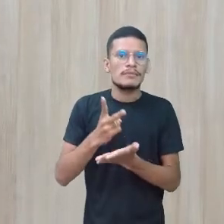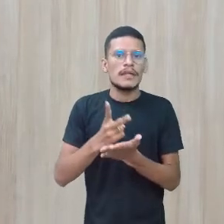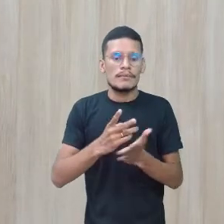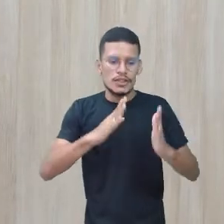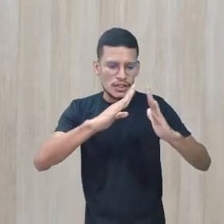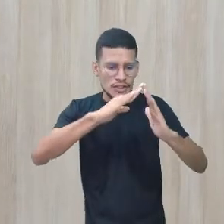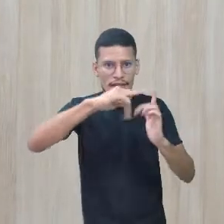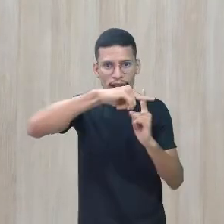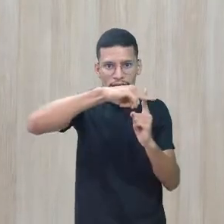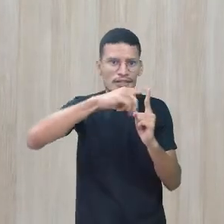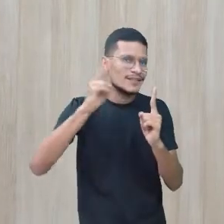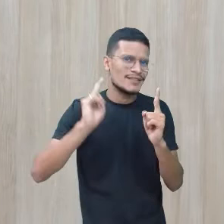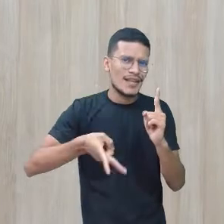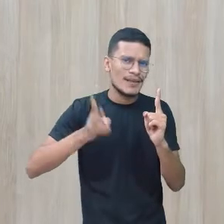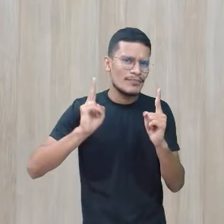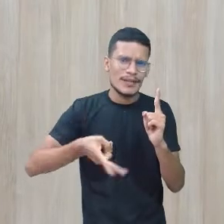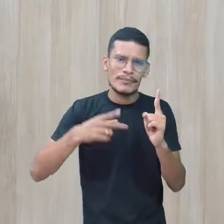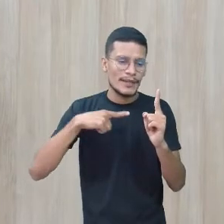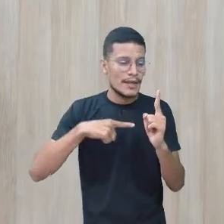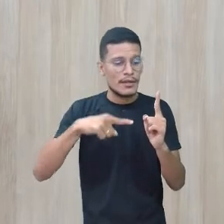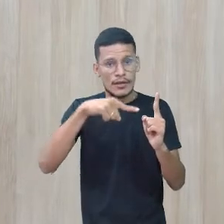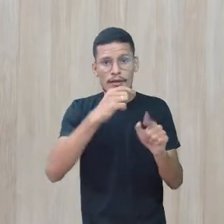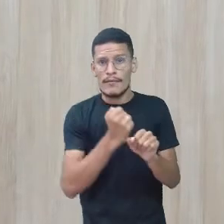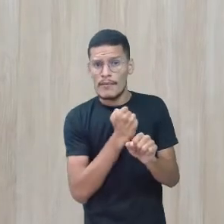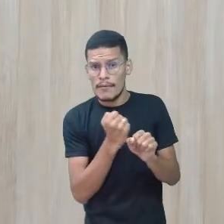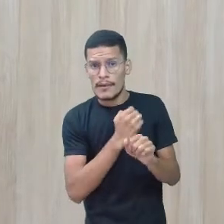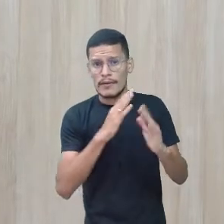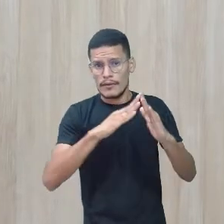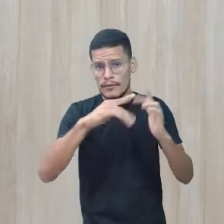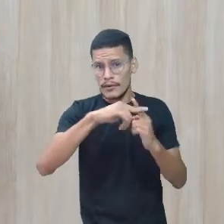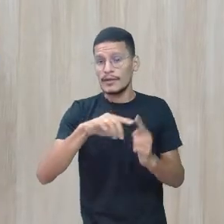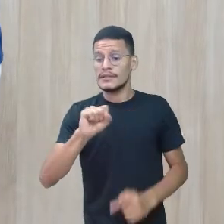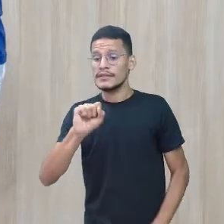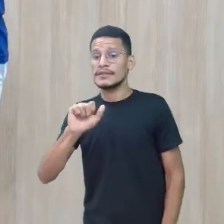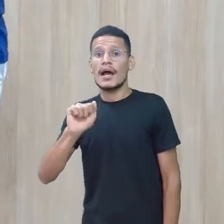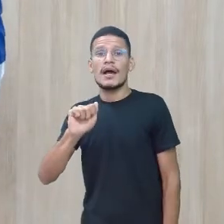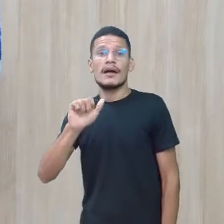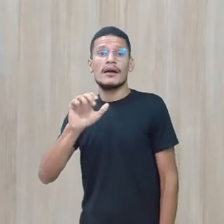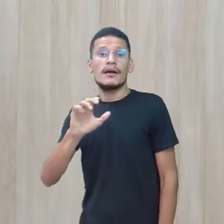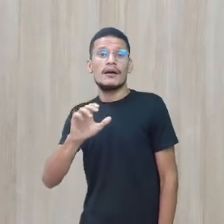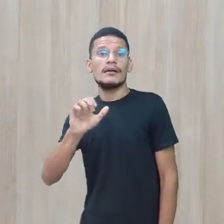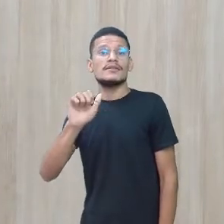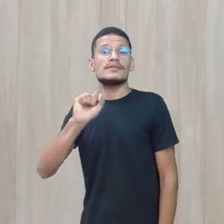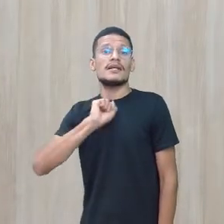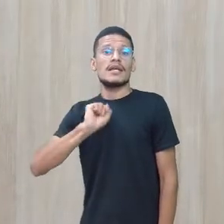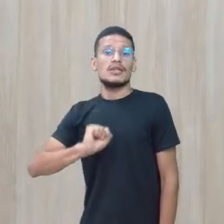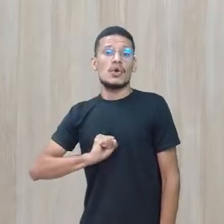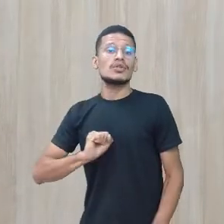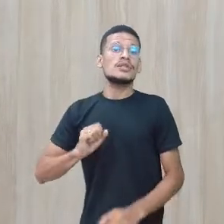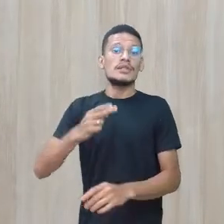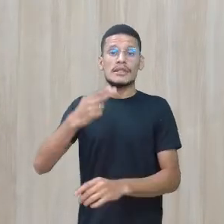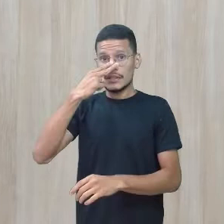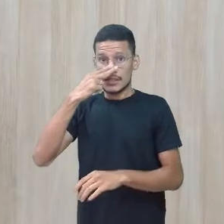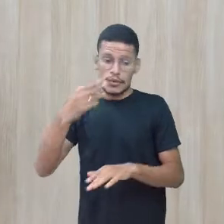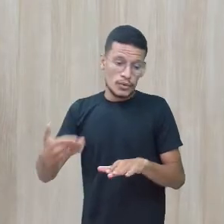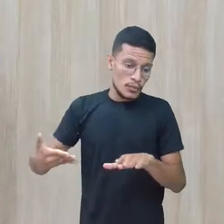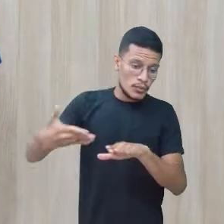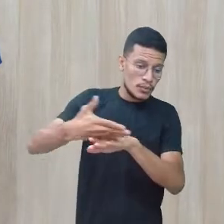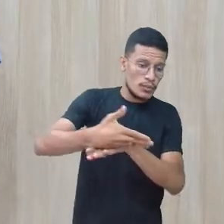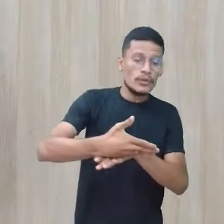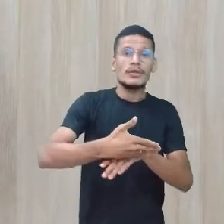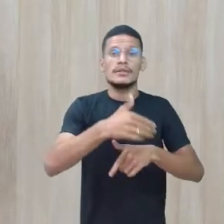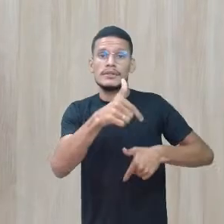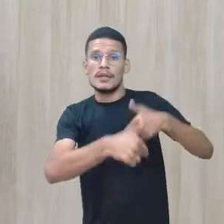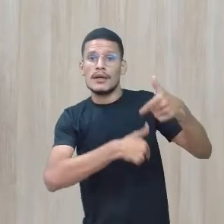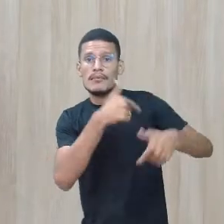igreja erguida ali, né, para que os sacerdotes cristãos, né, naquele local, eles possam